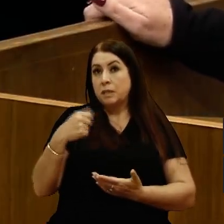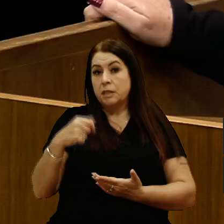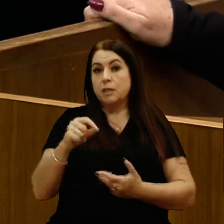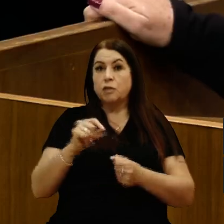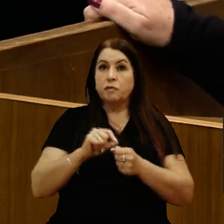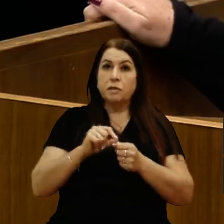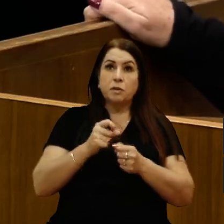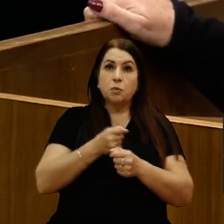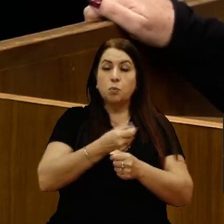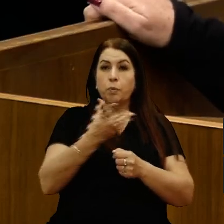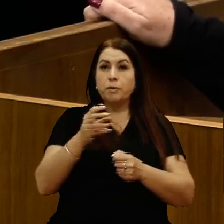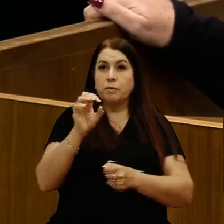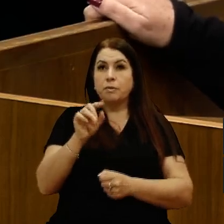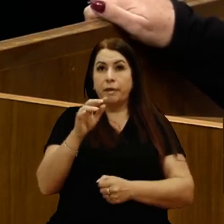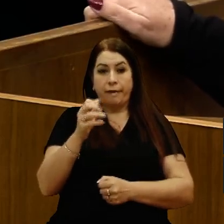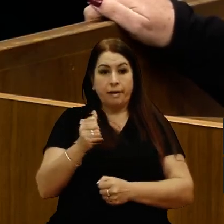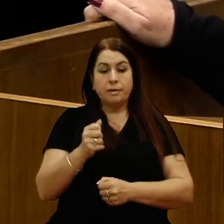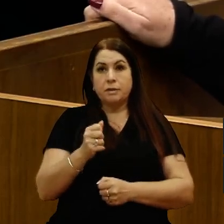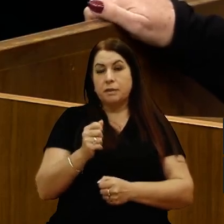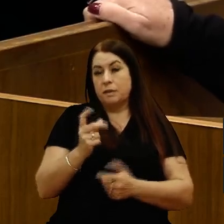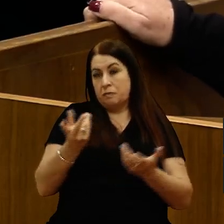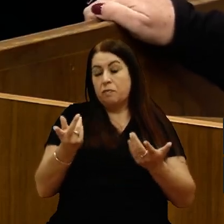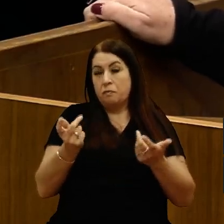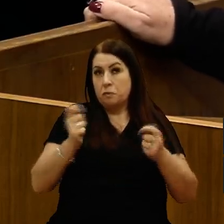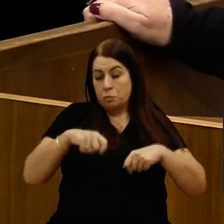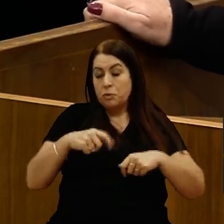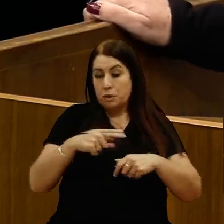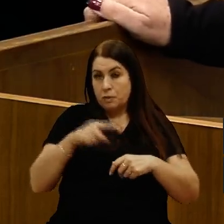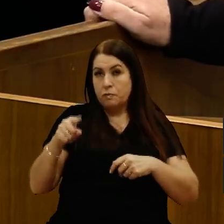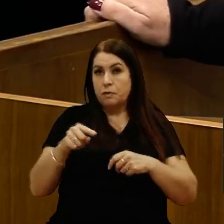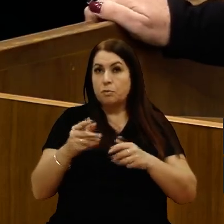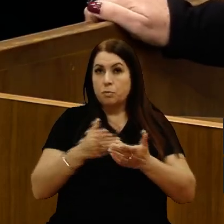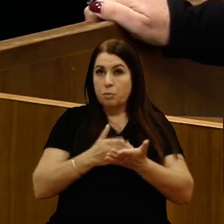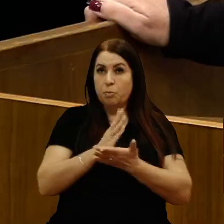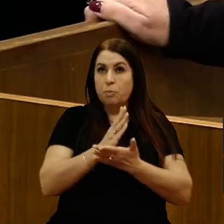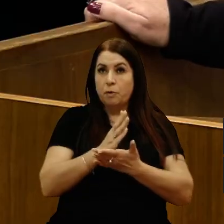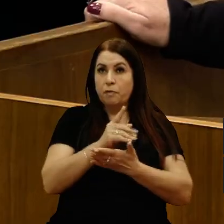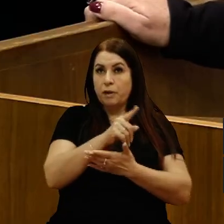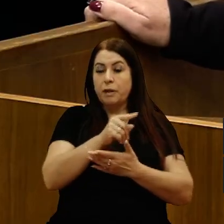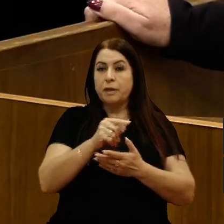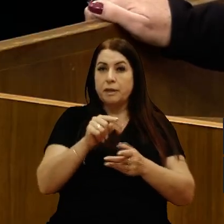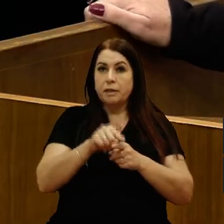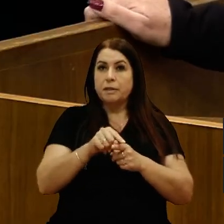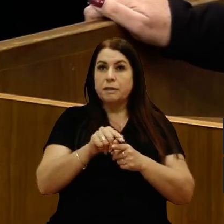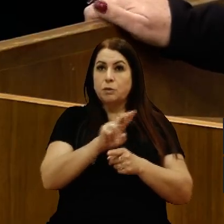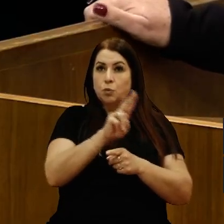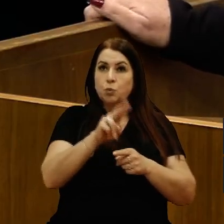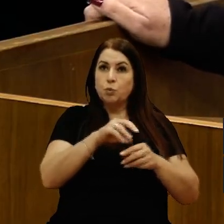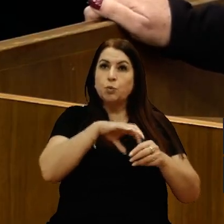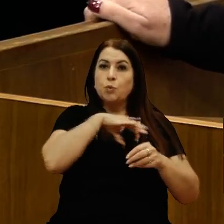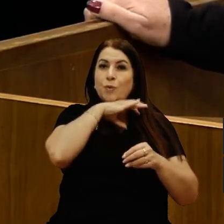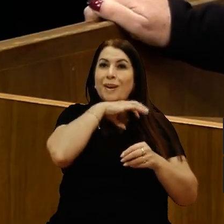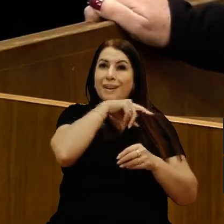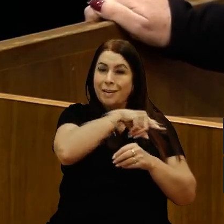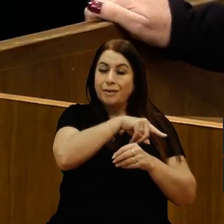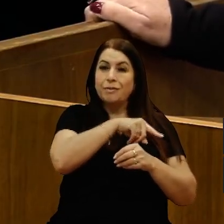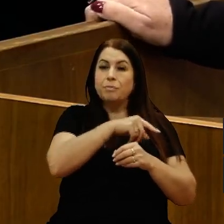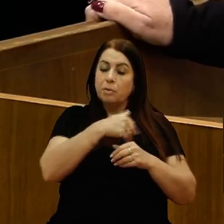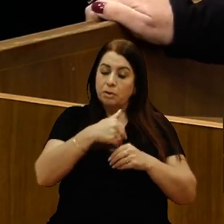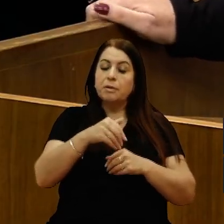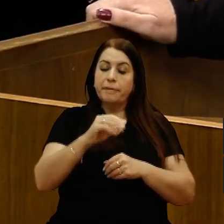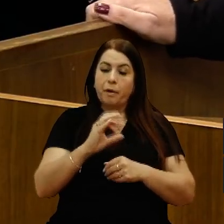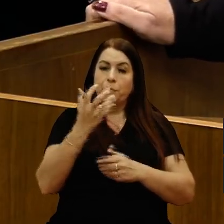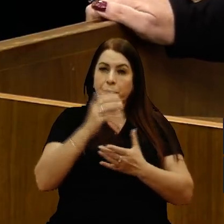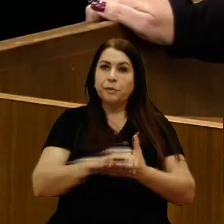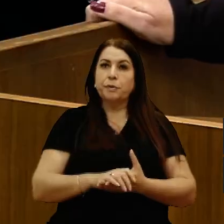fazer quantas extraordinárias fossem necessárias para aprovar essa concessão de uso, mas que está andando.